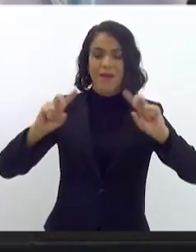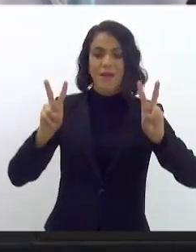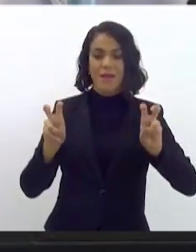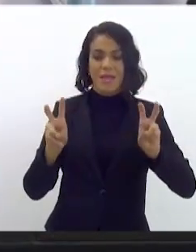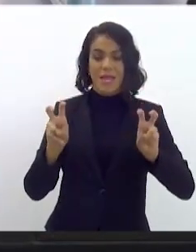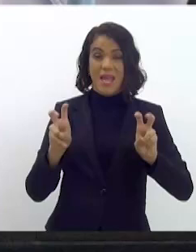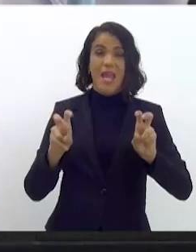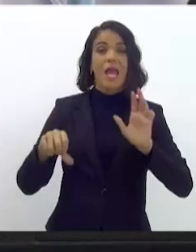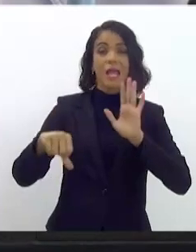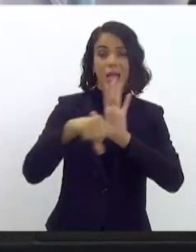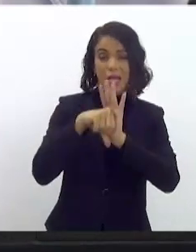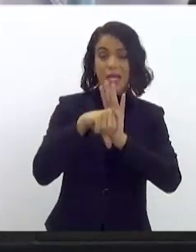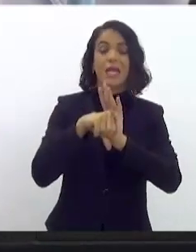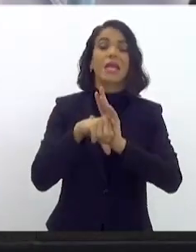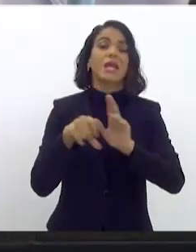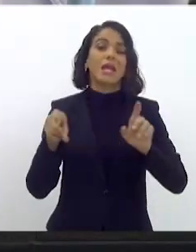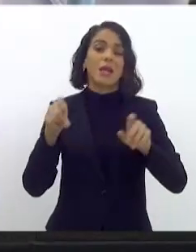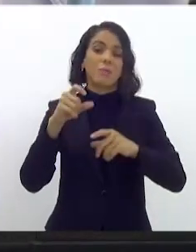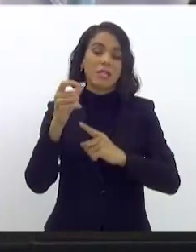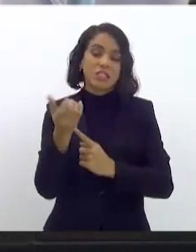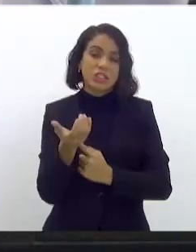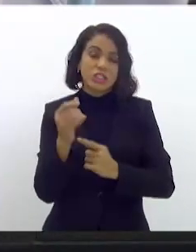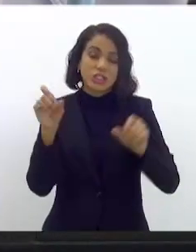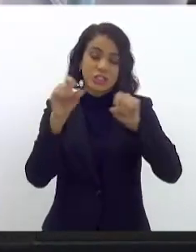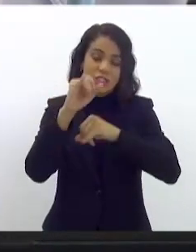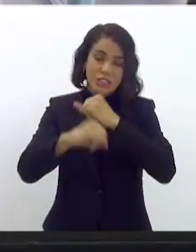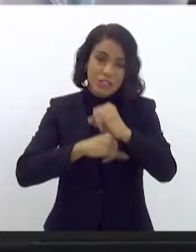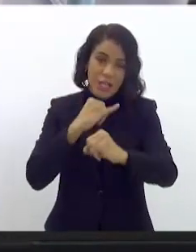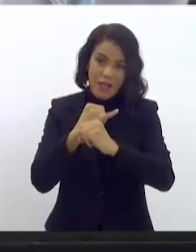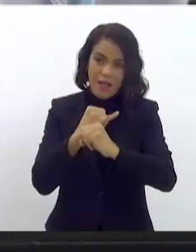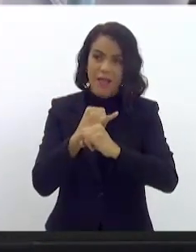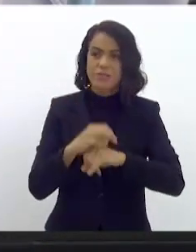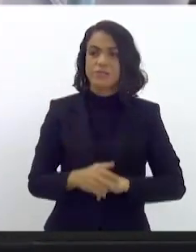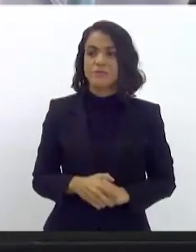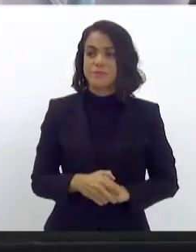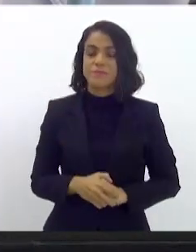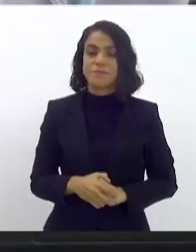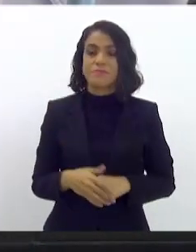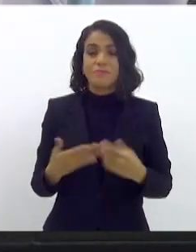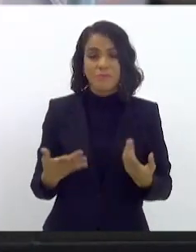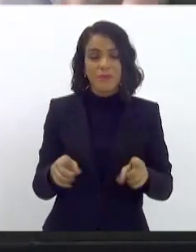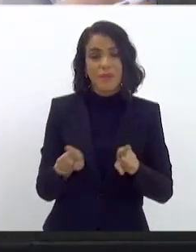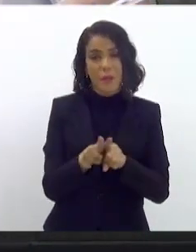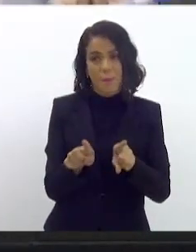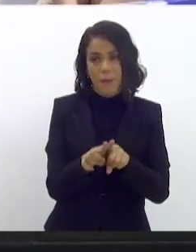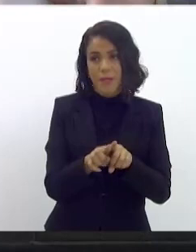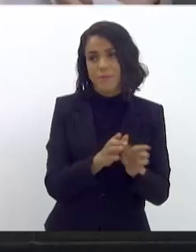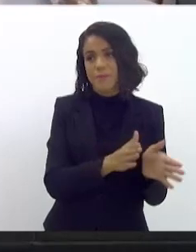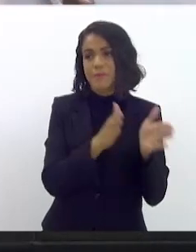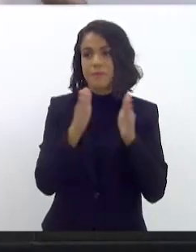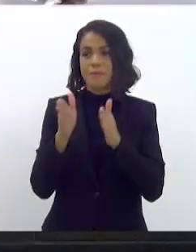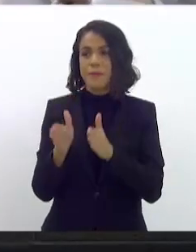crime cibernético, crime praticado pela internet. Logo em seguida, a gente vai, né,